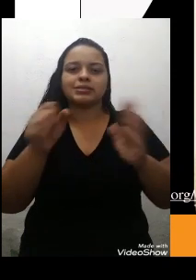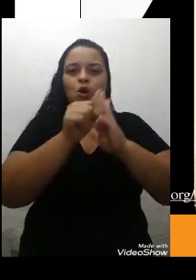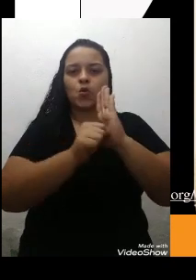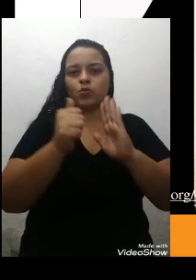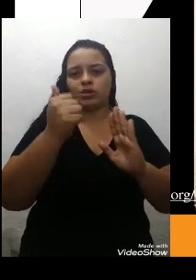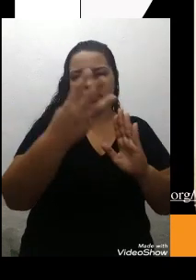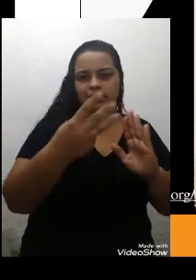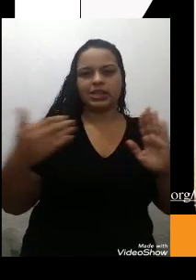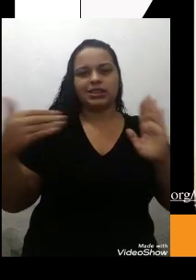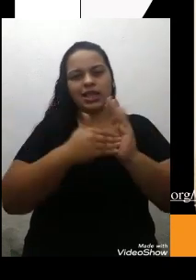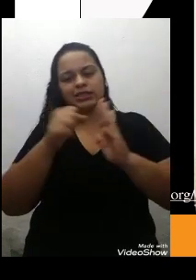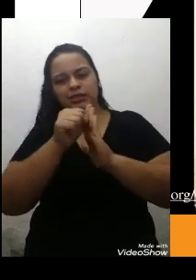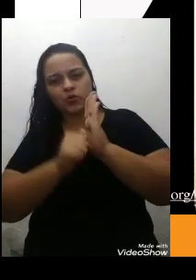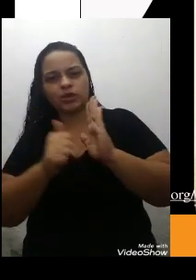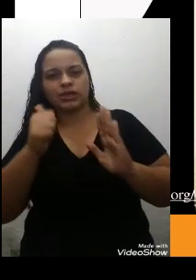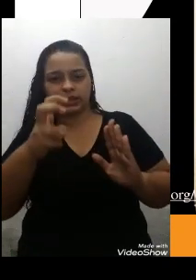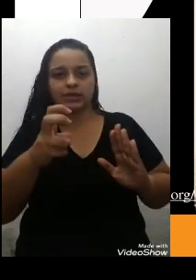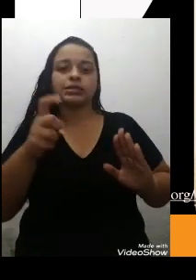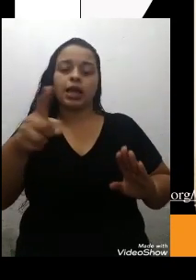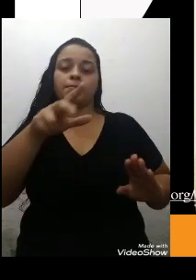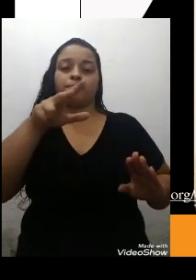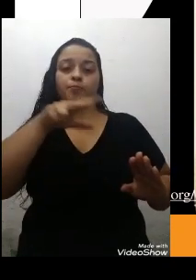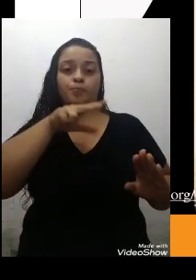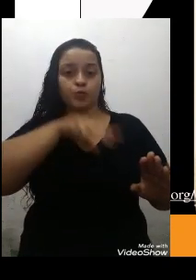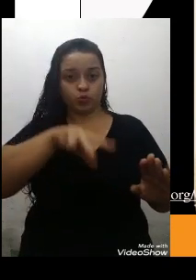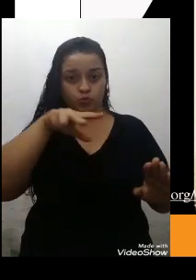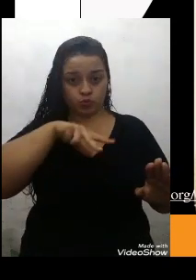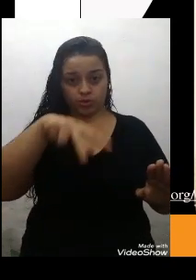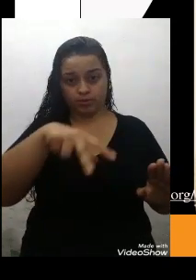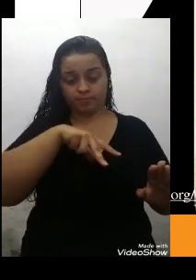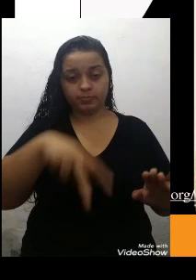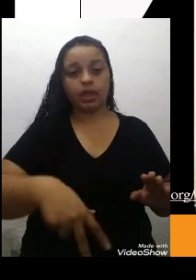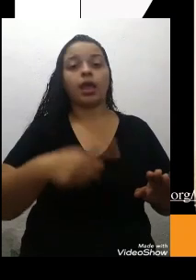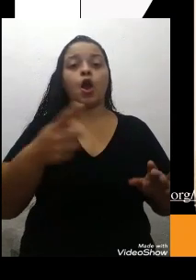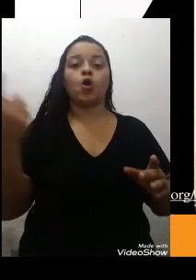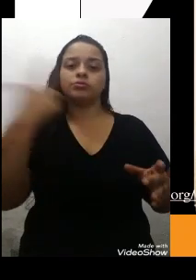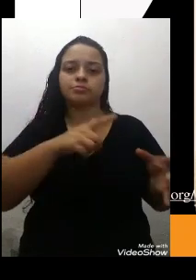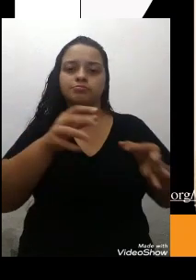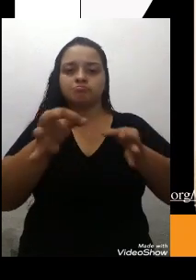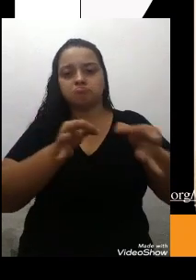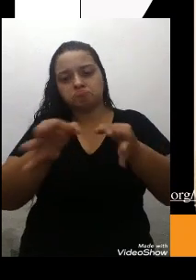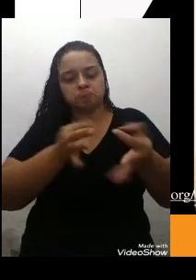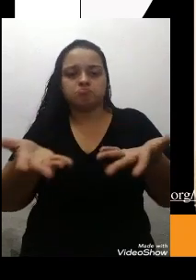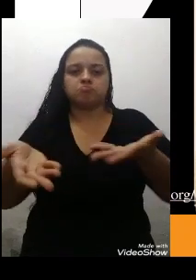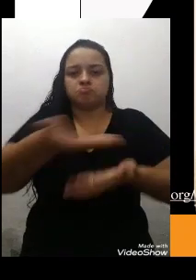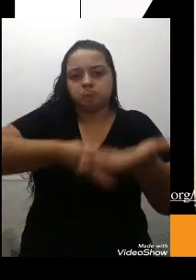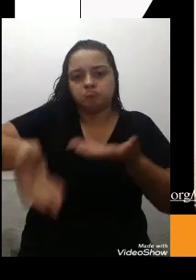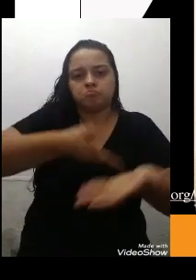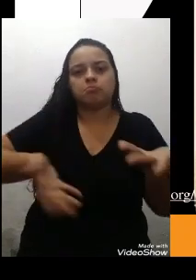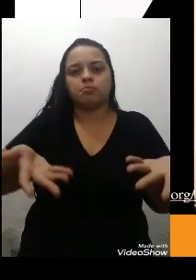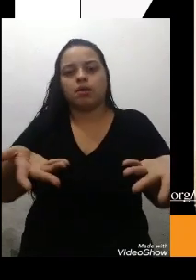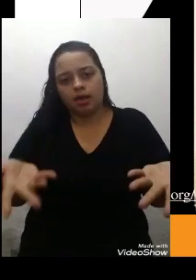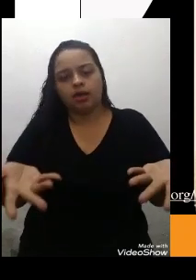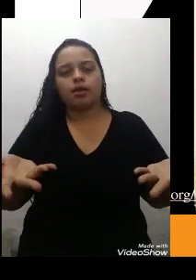século XV, quando os portugueses chegam e por questões internas e essa interferência interna, ele acaba